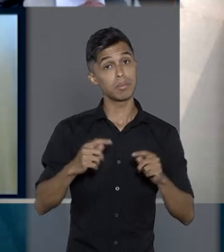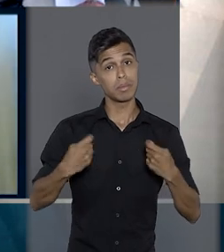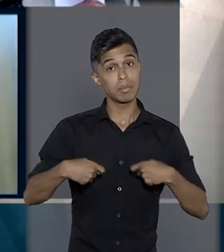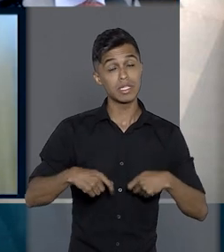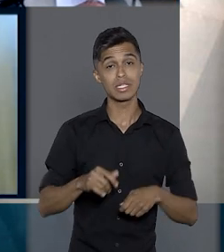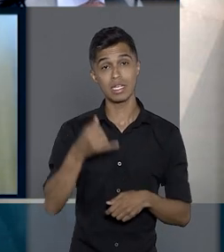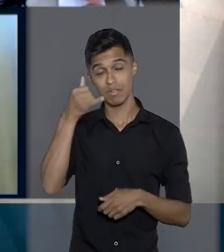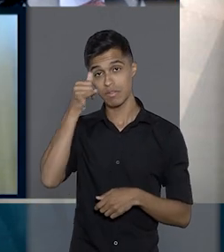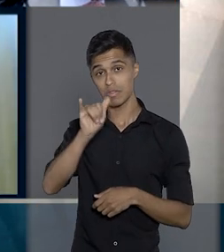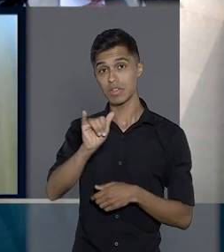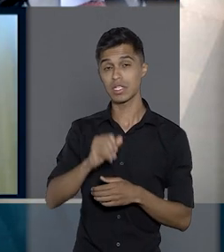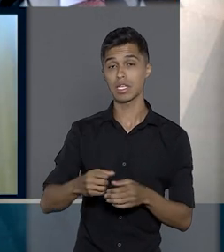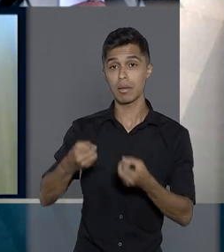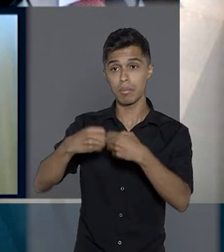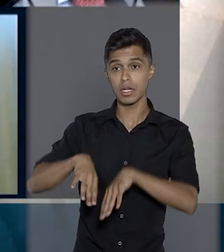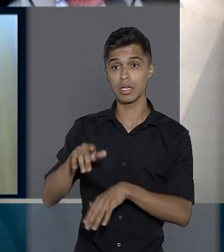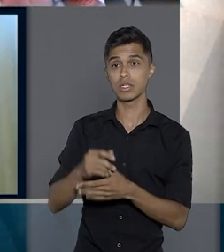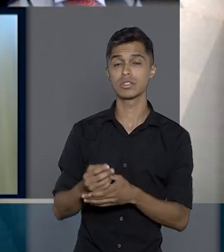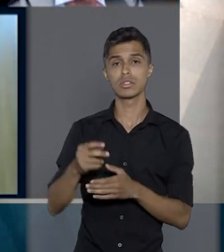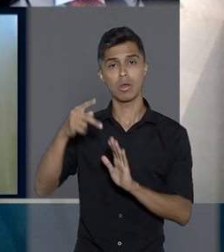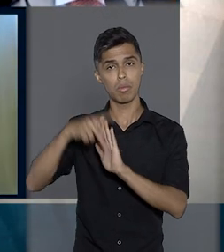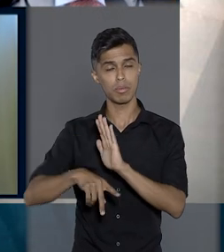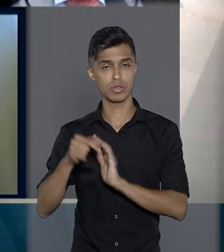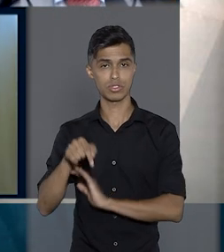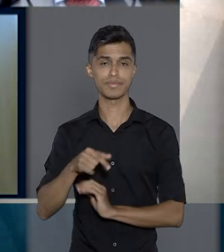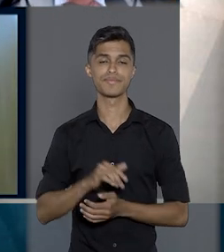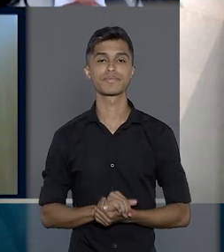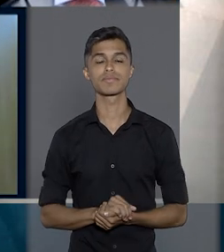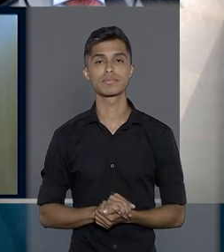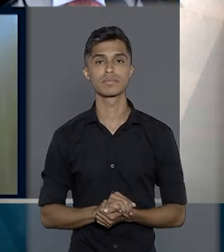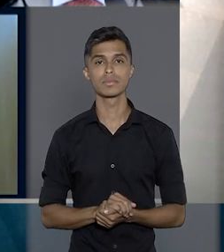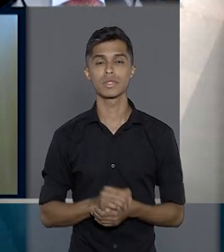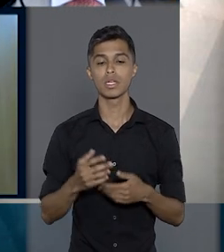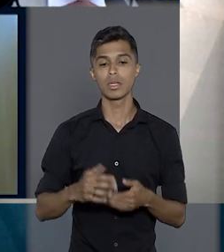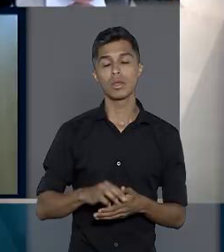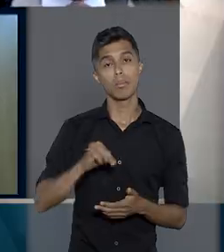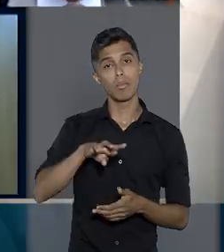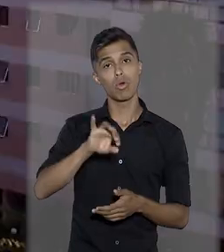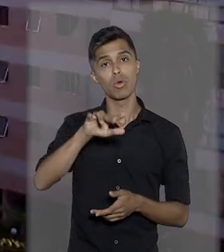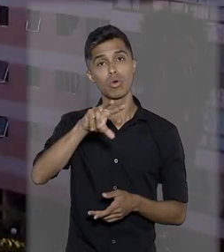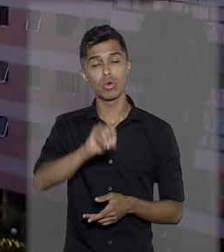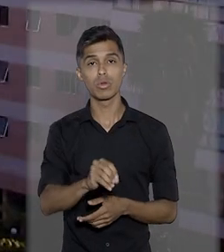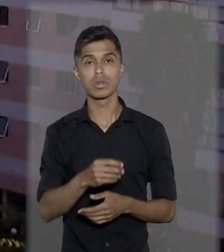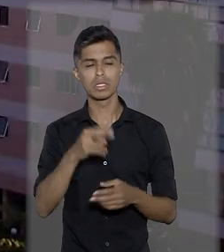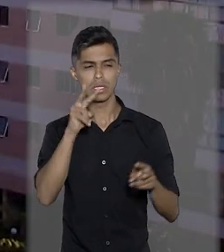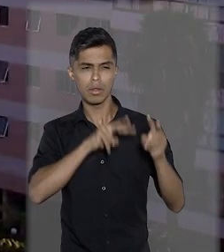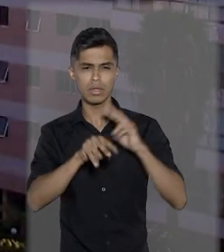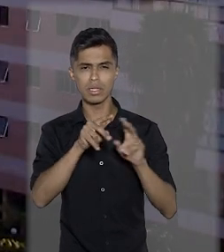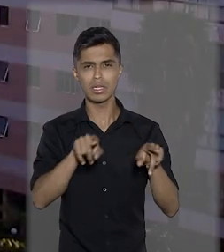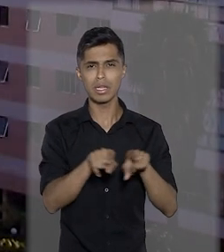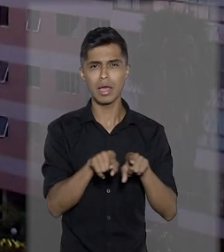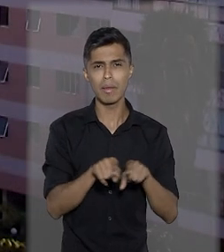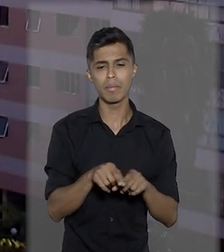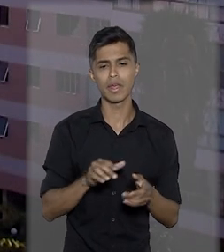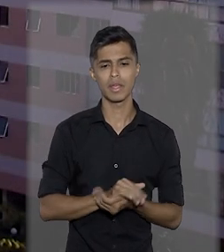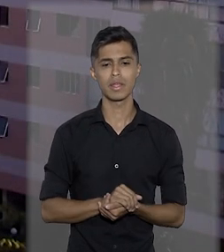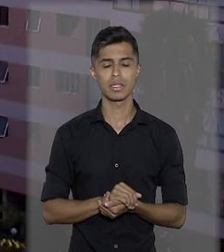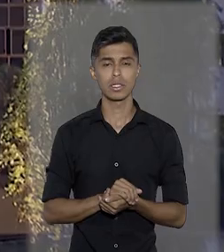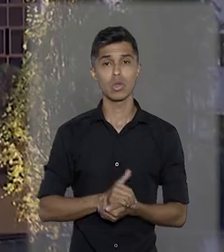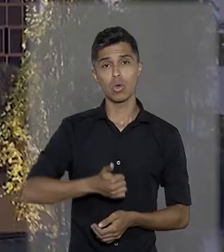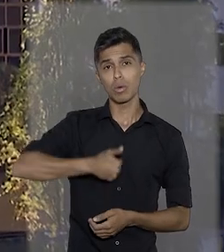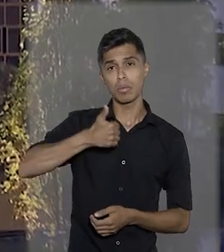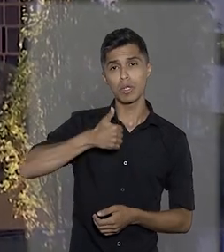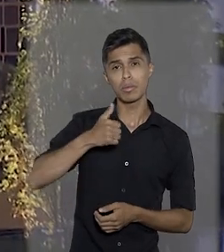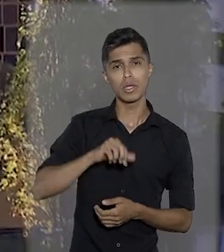evitar prejuízos ao cumprimento do plano de recuperação Moura Ribeiro observou também que no caso julgado o juízo de